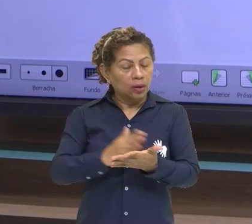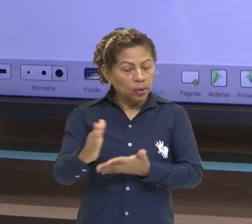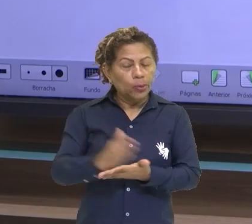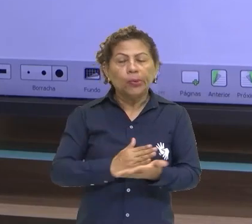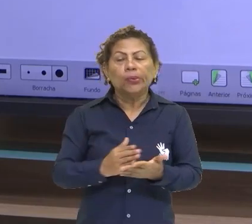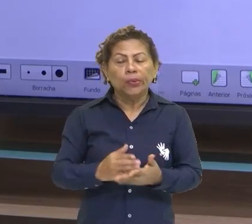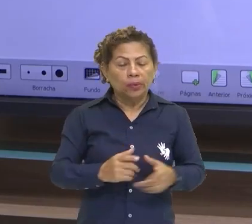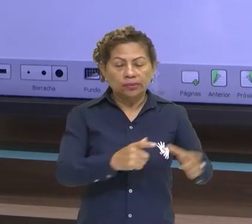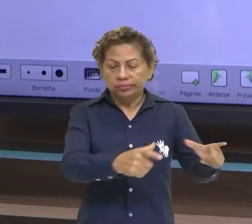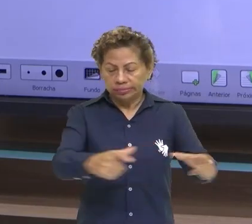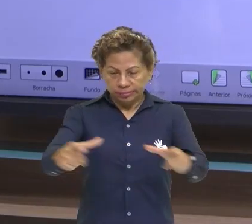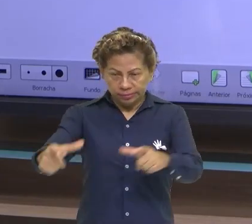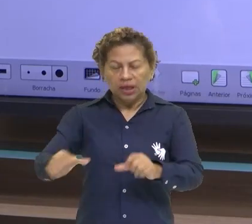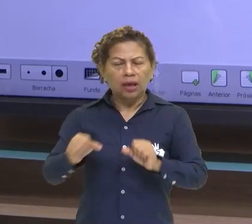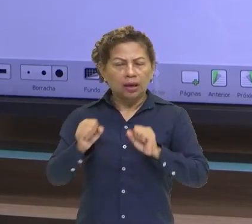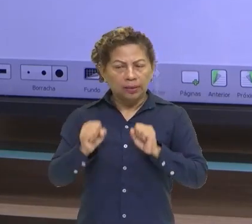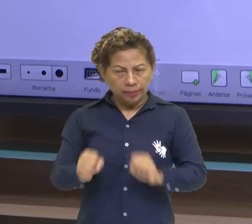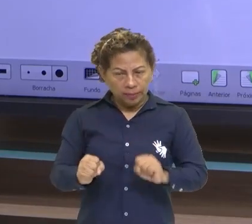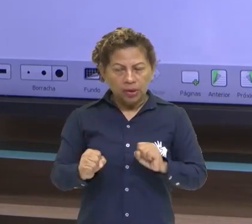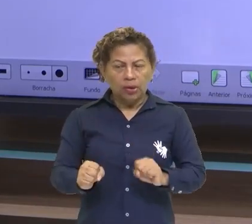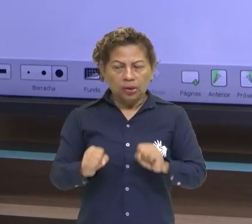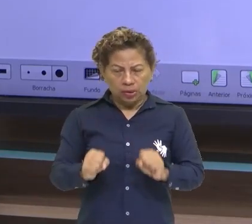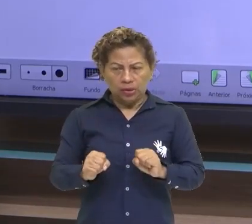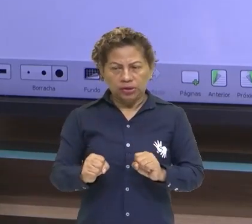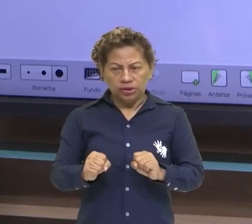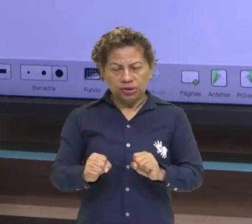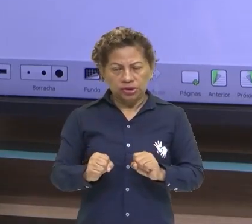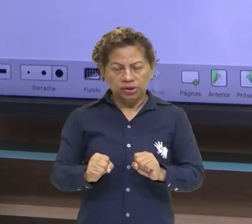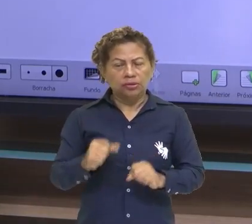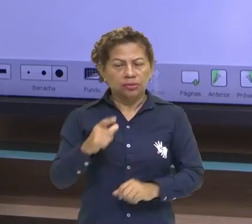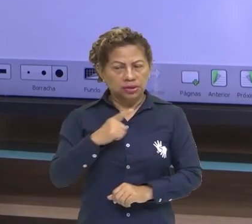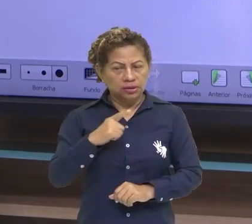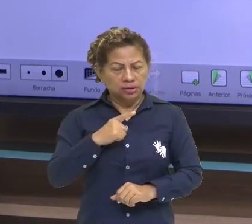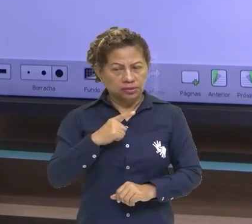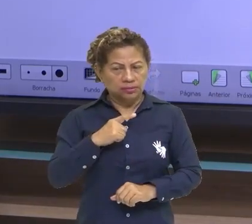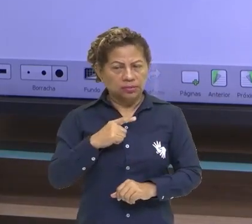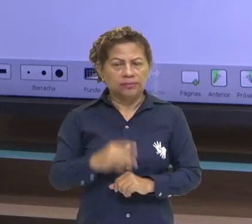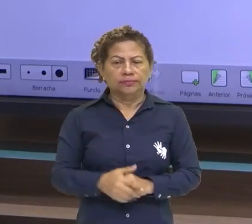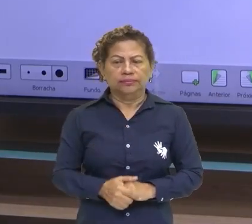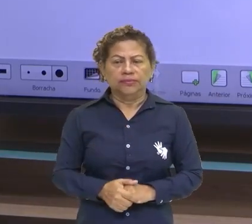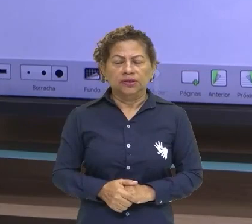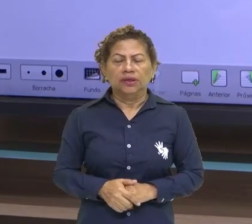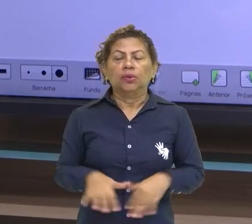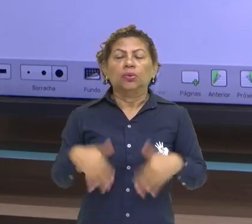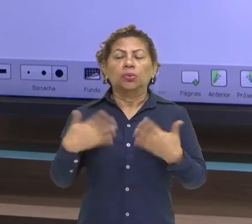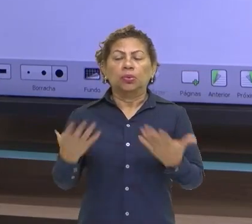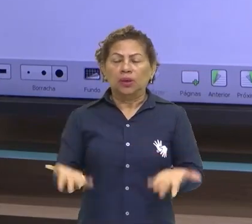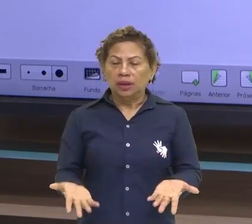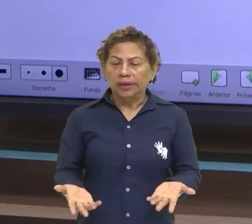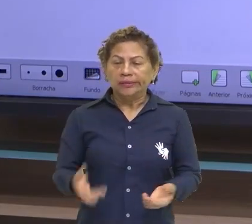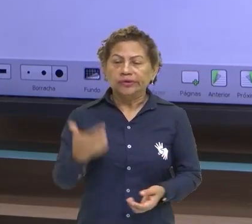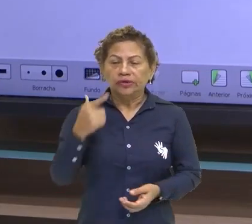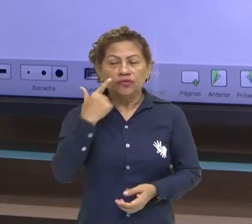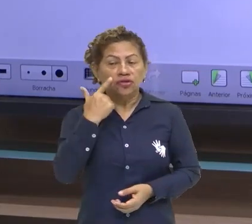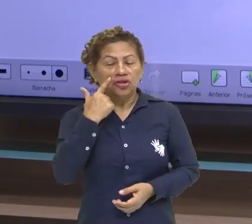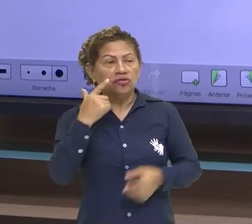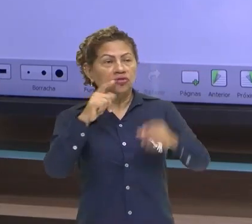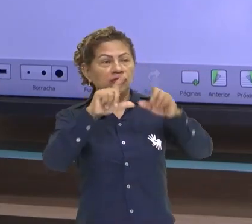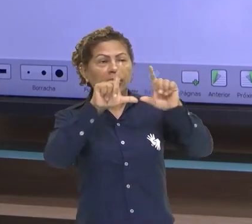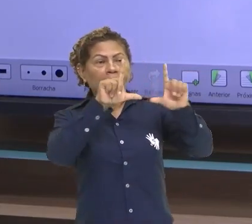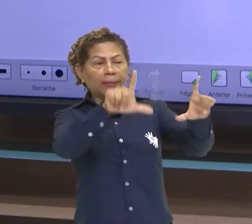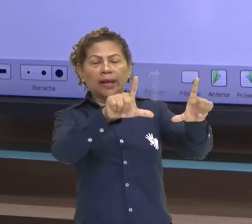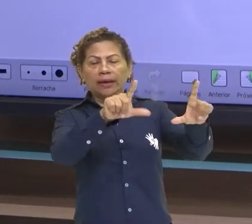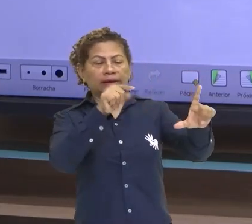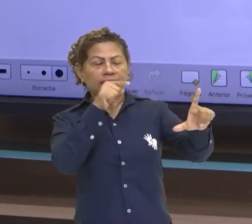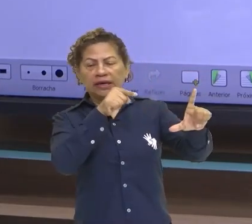tá bom? Mas isso pode acontecer de forma implícita, que é quando não existe nenhuma placa, nenhum